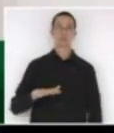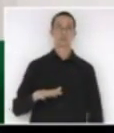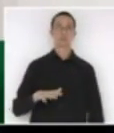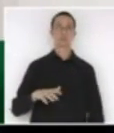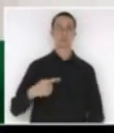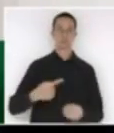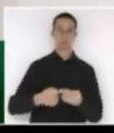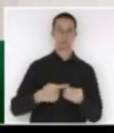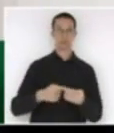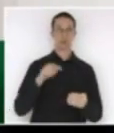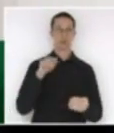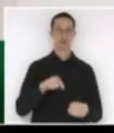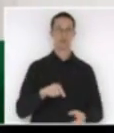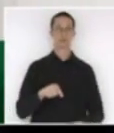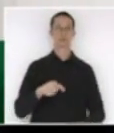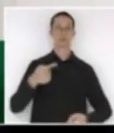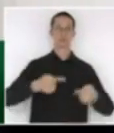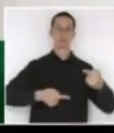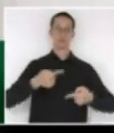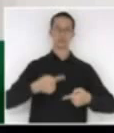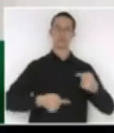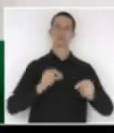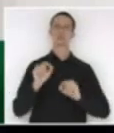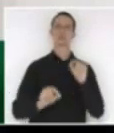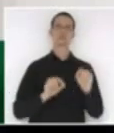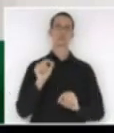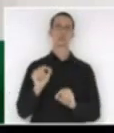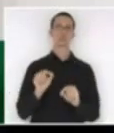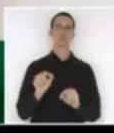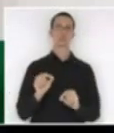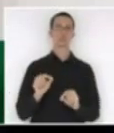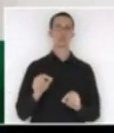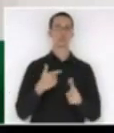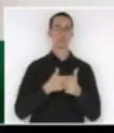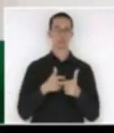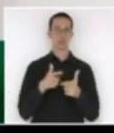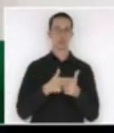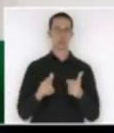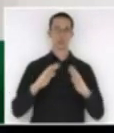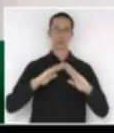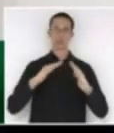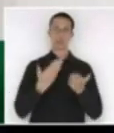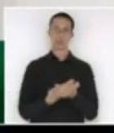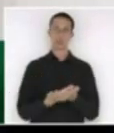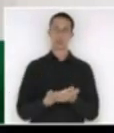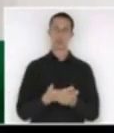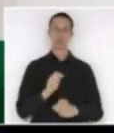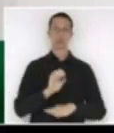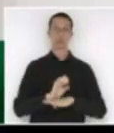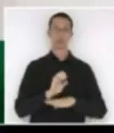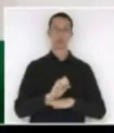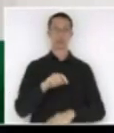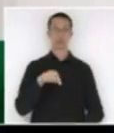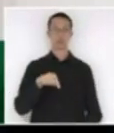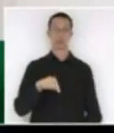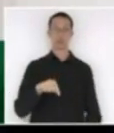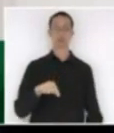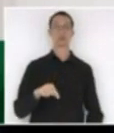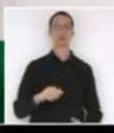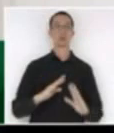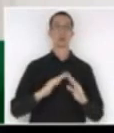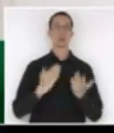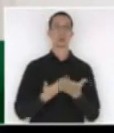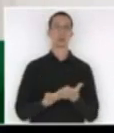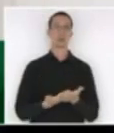Vargem Bonita, discutindo as condições da escola estadual Campina da Alegria, que se encontra em estado